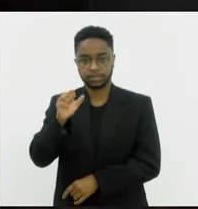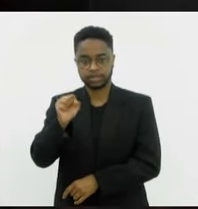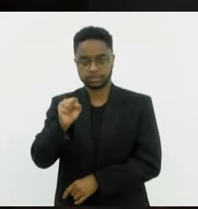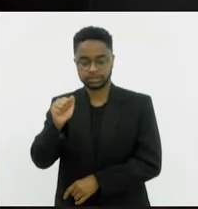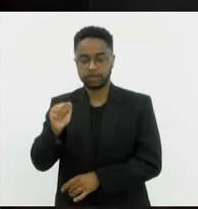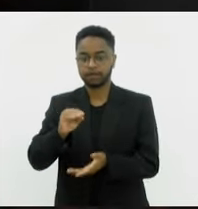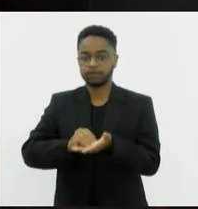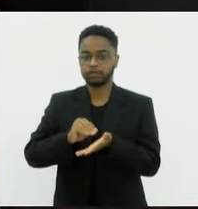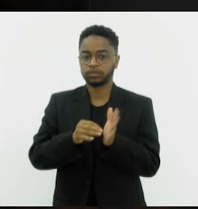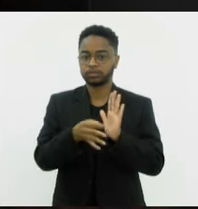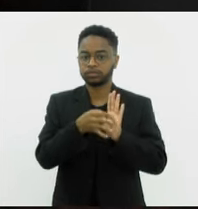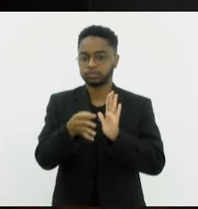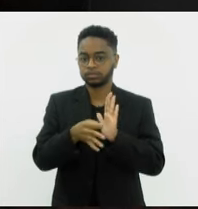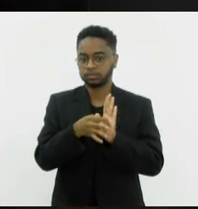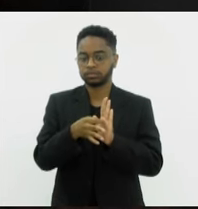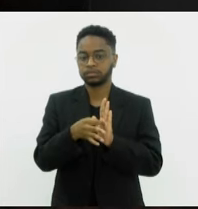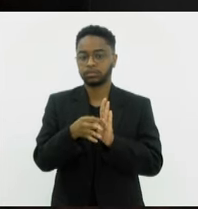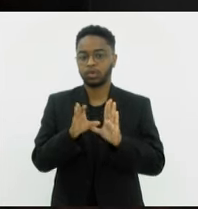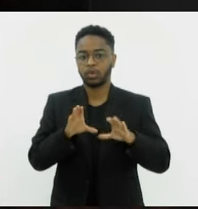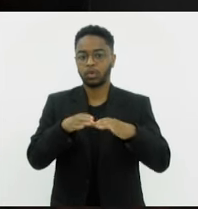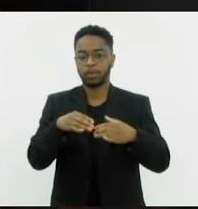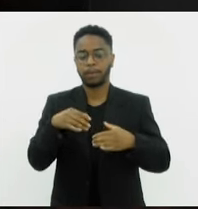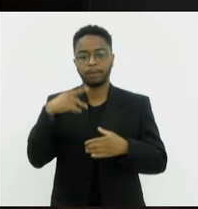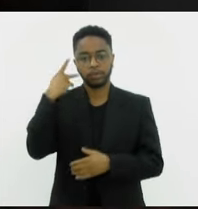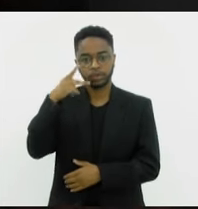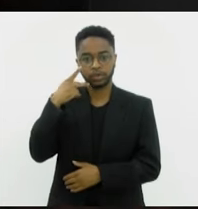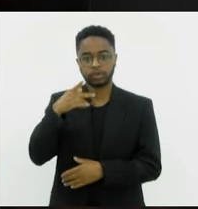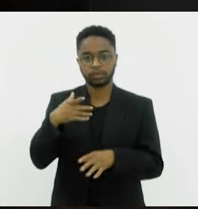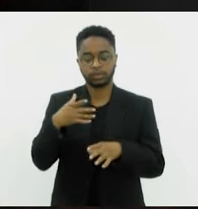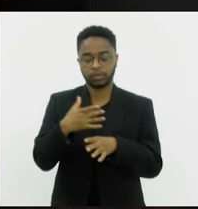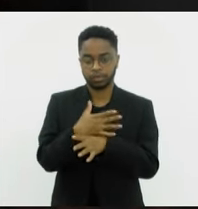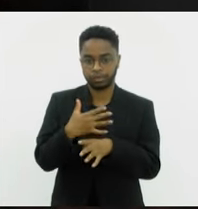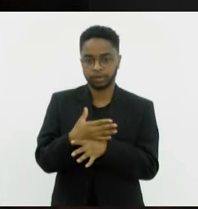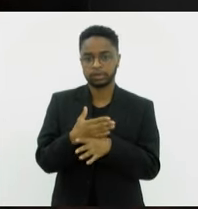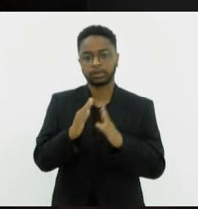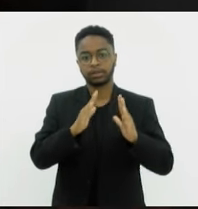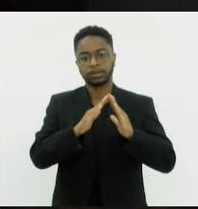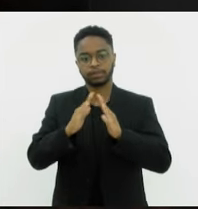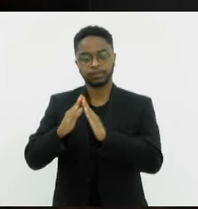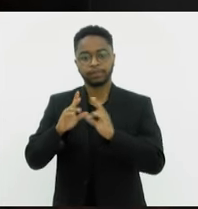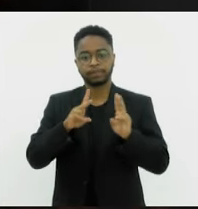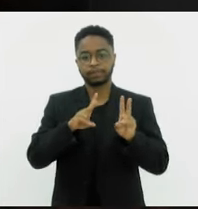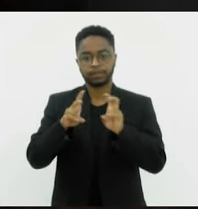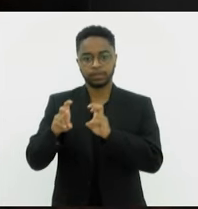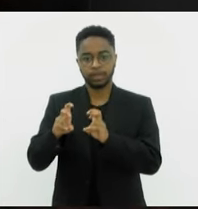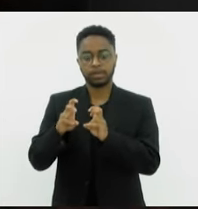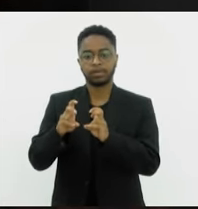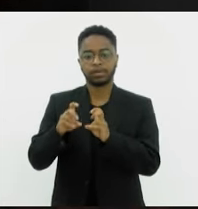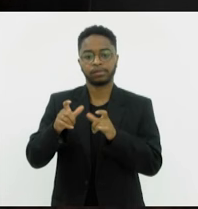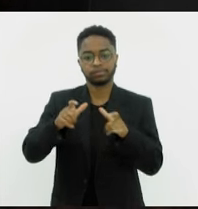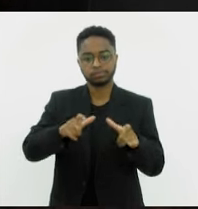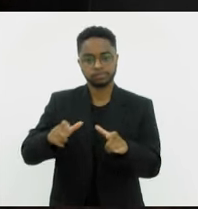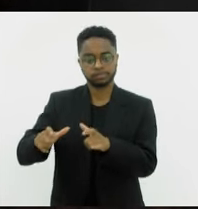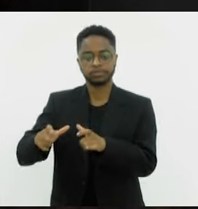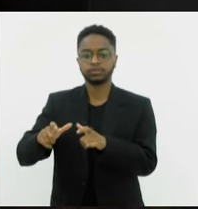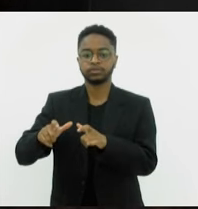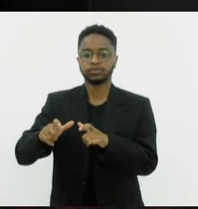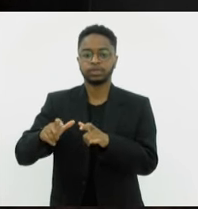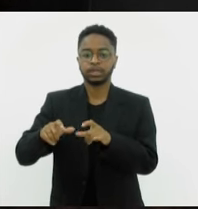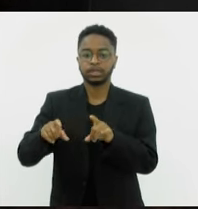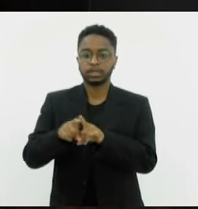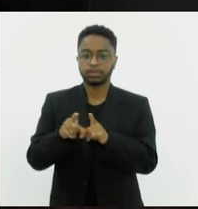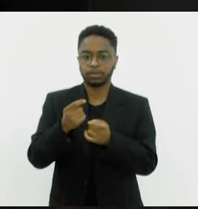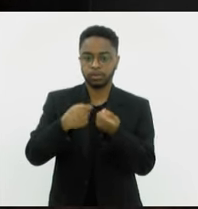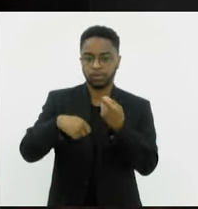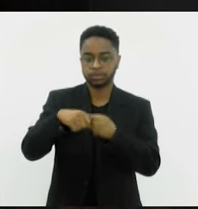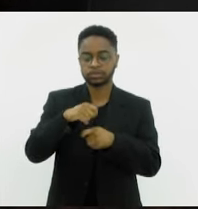pareceres das comissões de Política Urbana, Habitação, Assuntos Fundiários, Orçamento, Finanças, Fiscalização